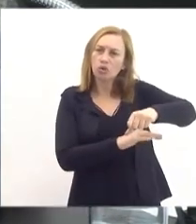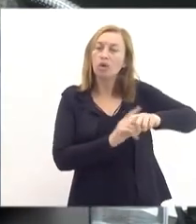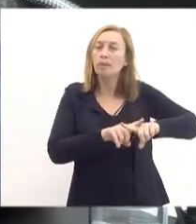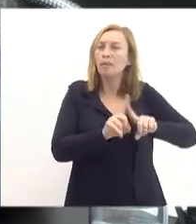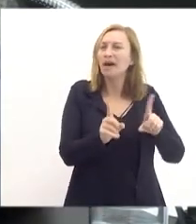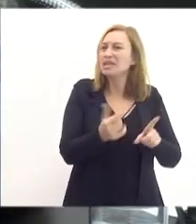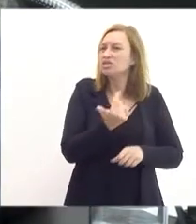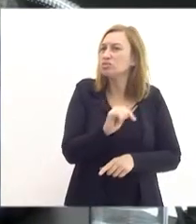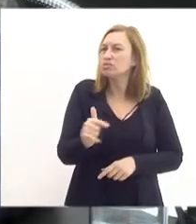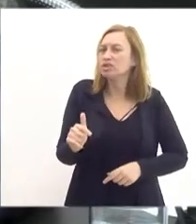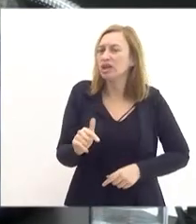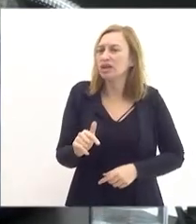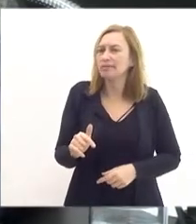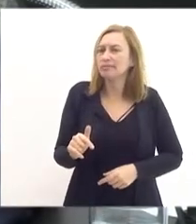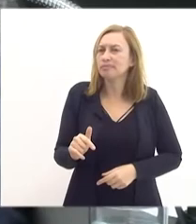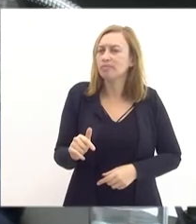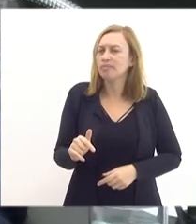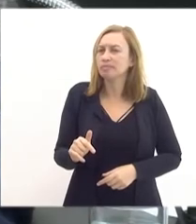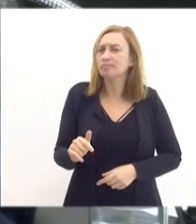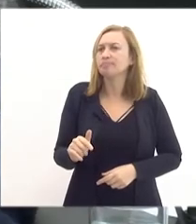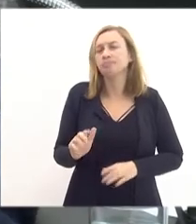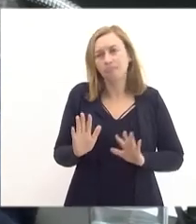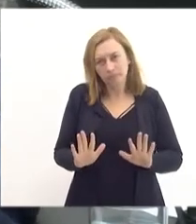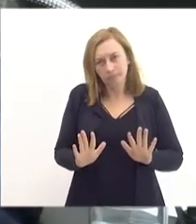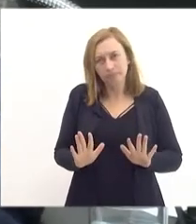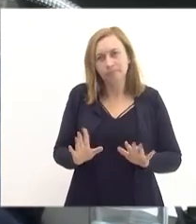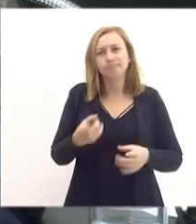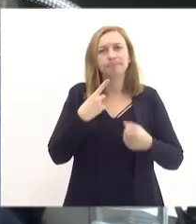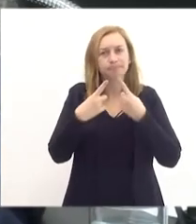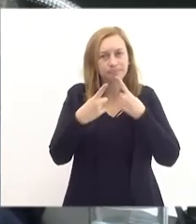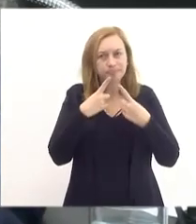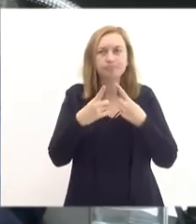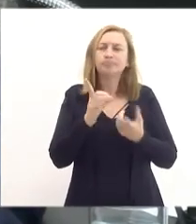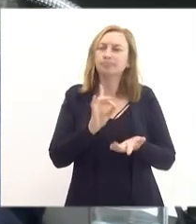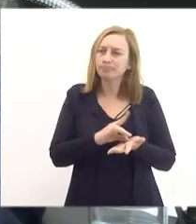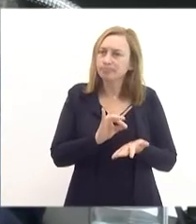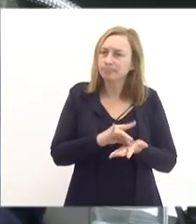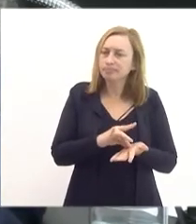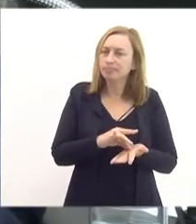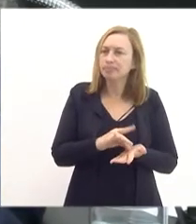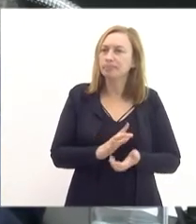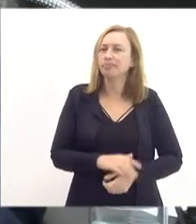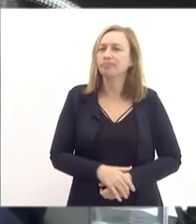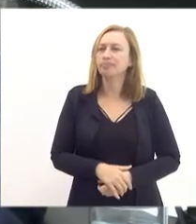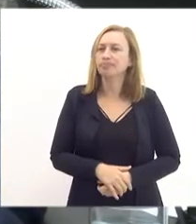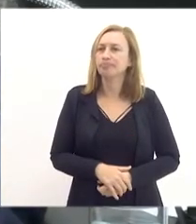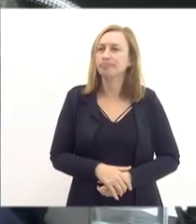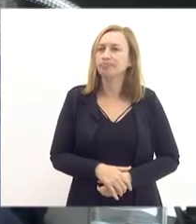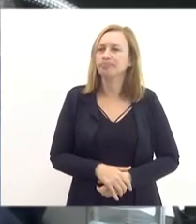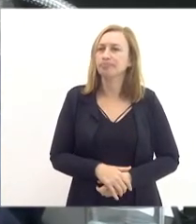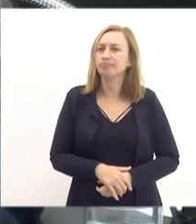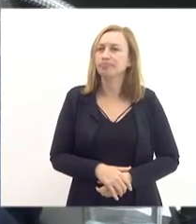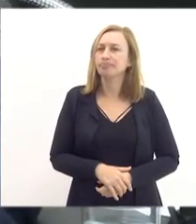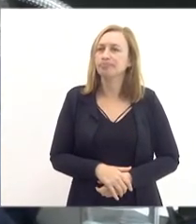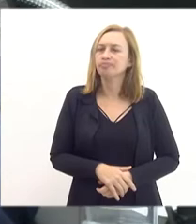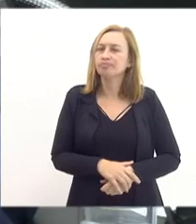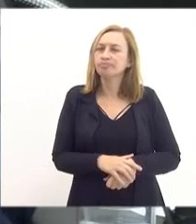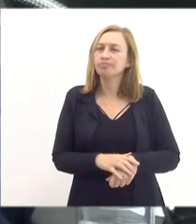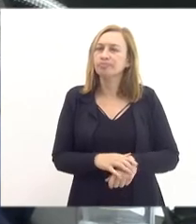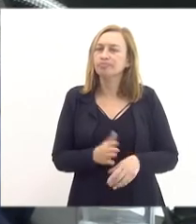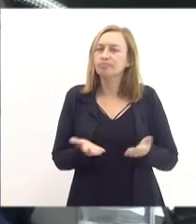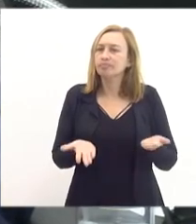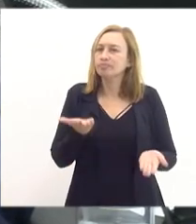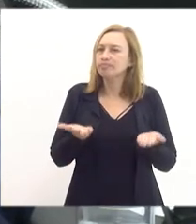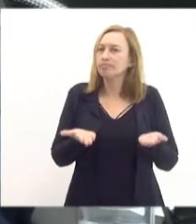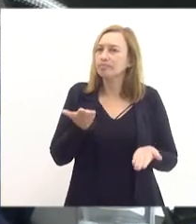gente não tem, e aí é para a gente discutir mesmo, uma previsão da questão do